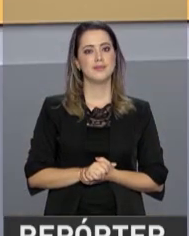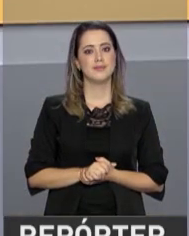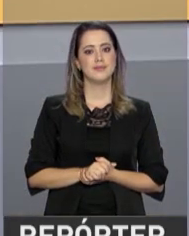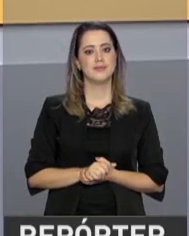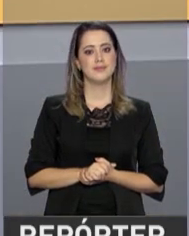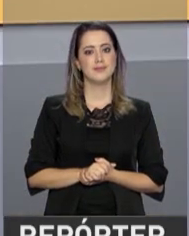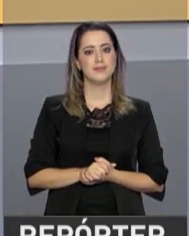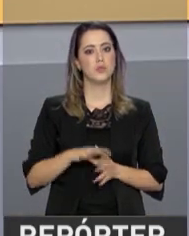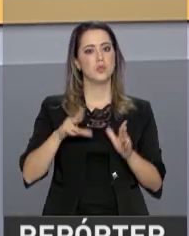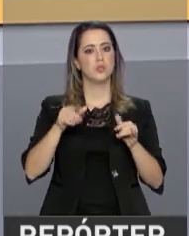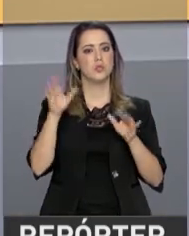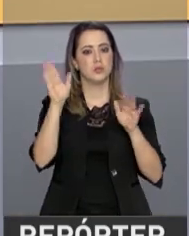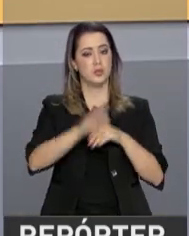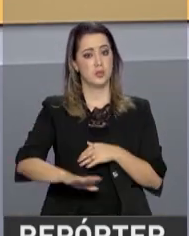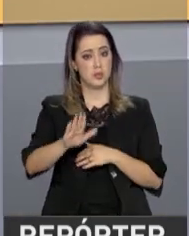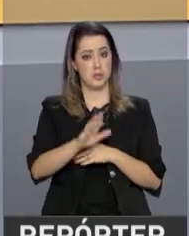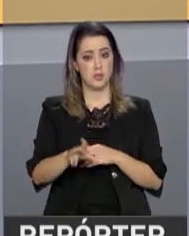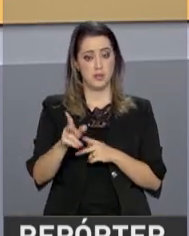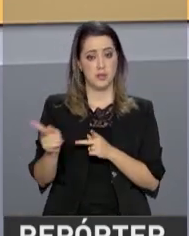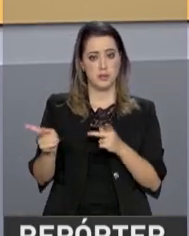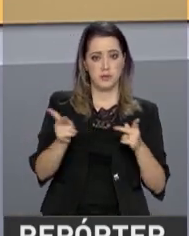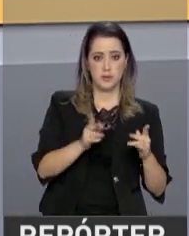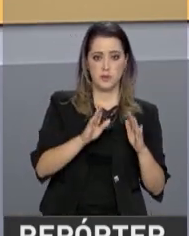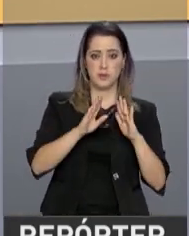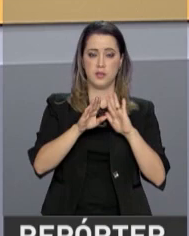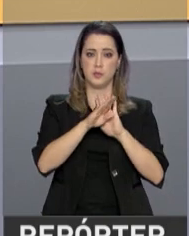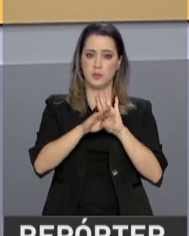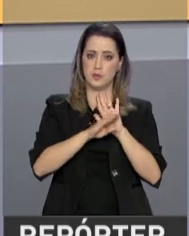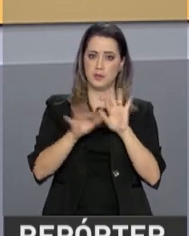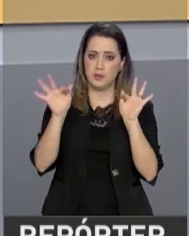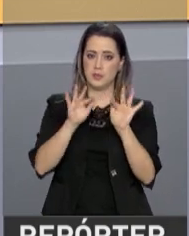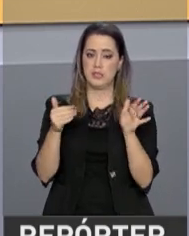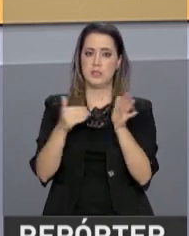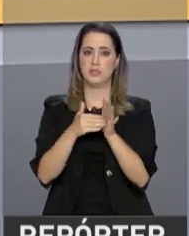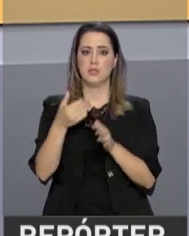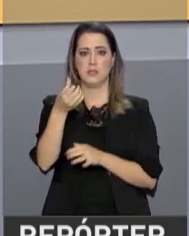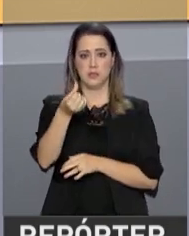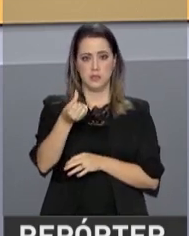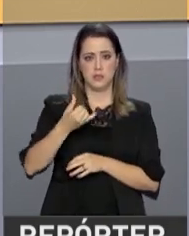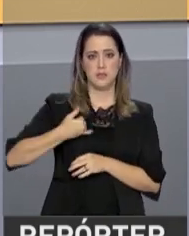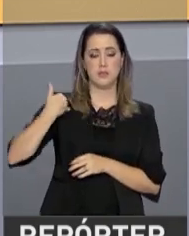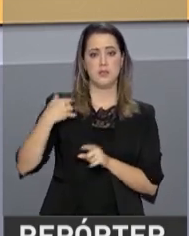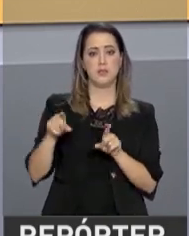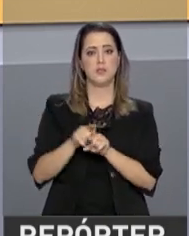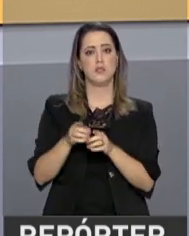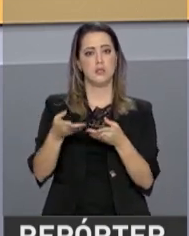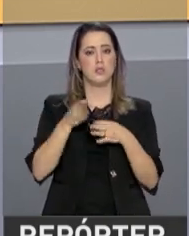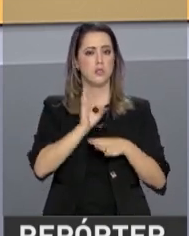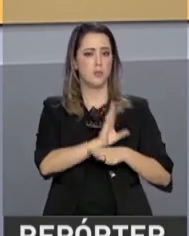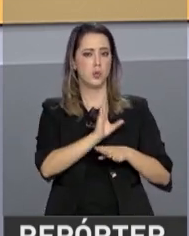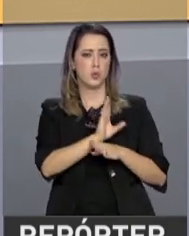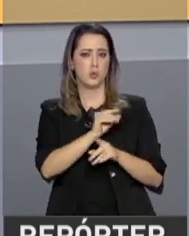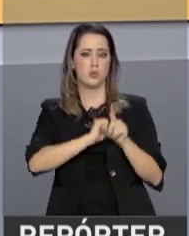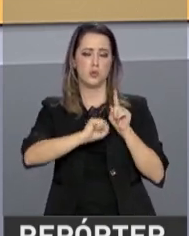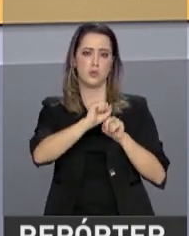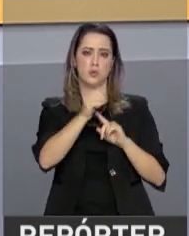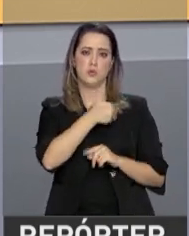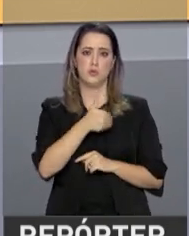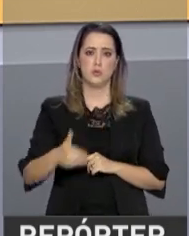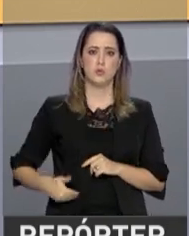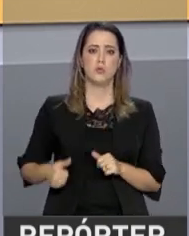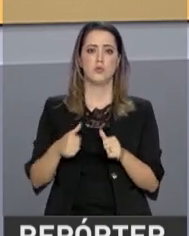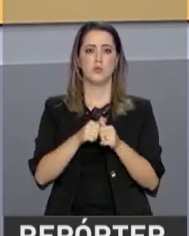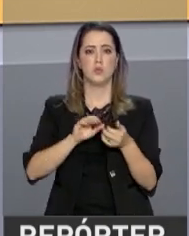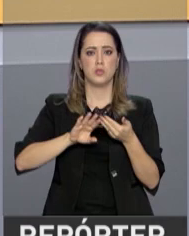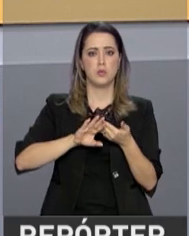todas as crianças acompanhadas pelo criança feliz tem até seis anos de idade e recebem algum tipo de benefício social do governo ou